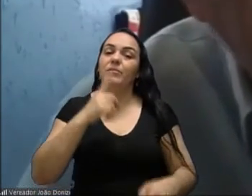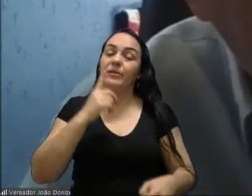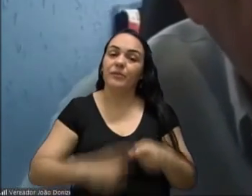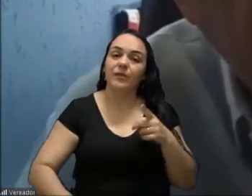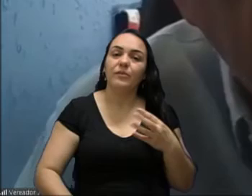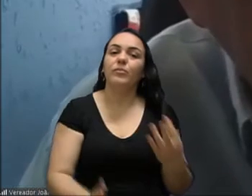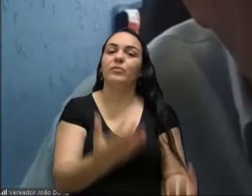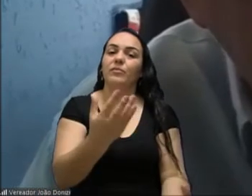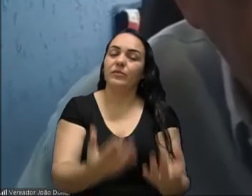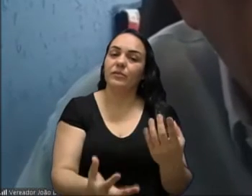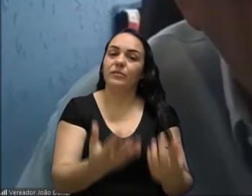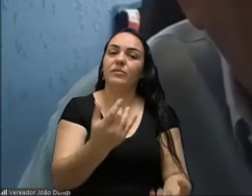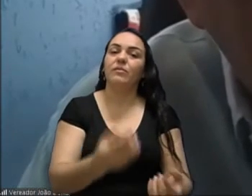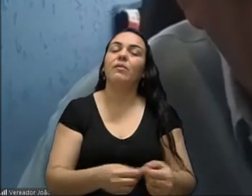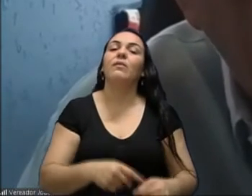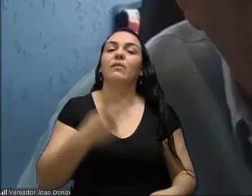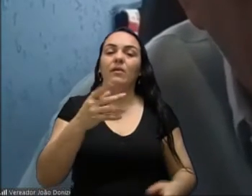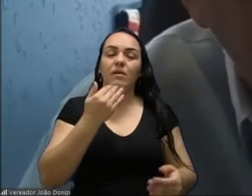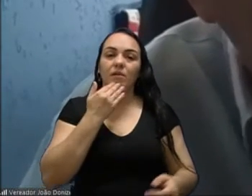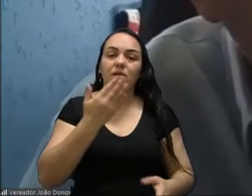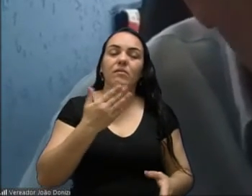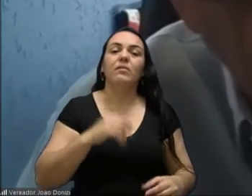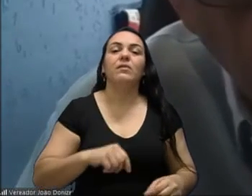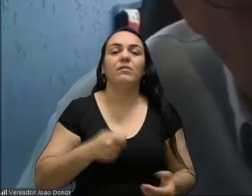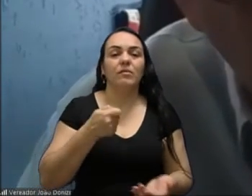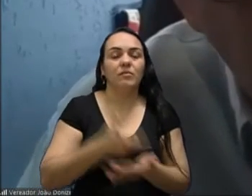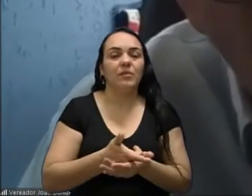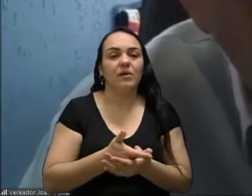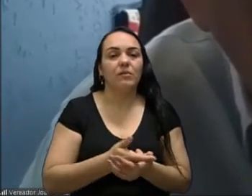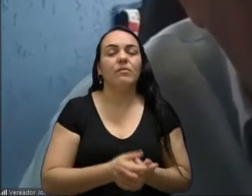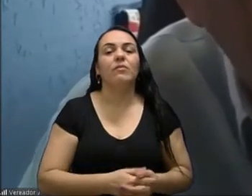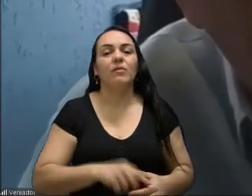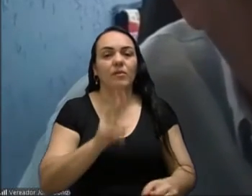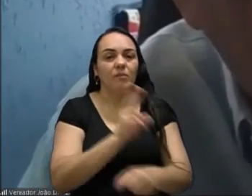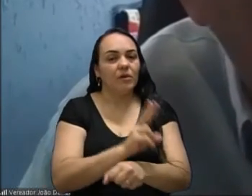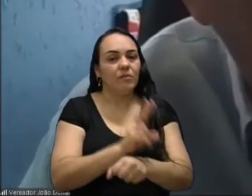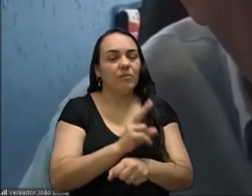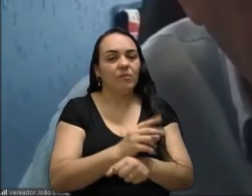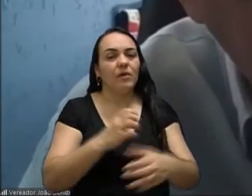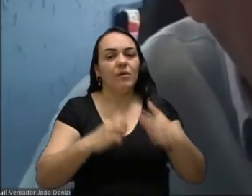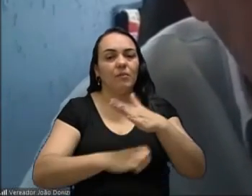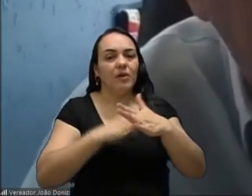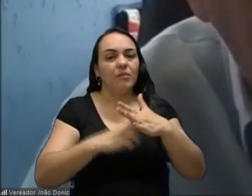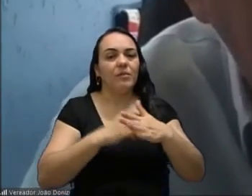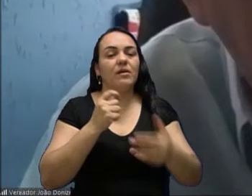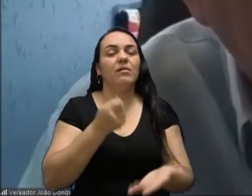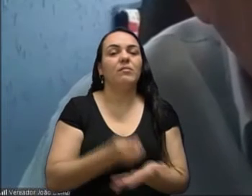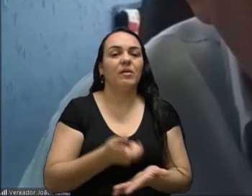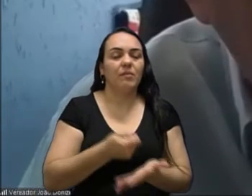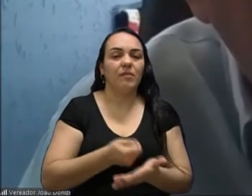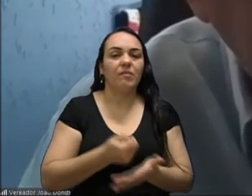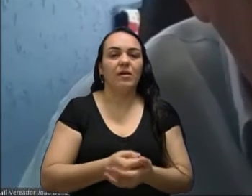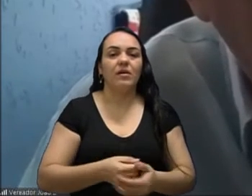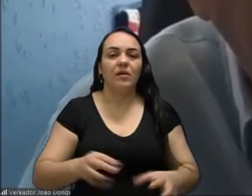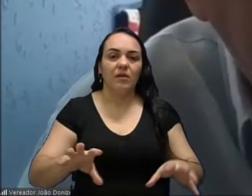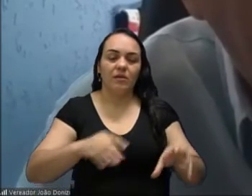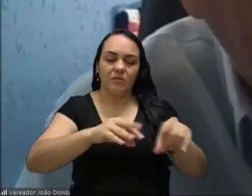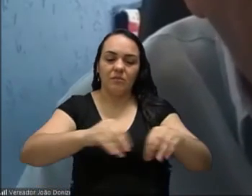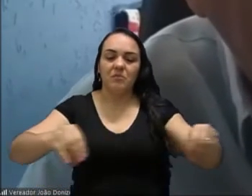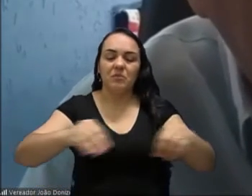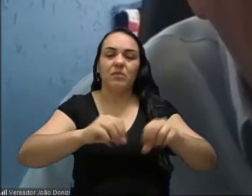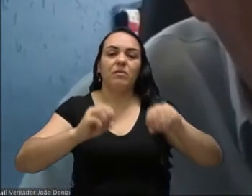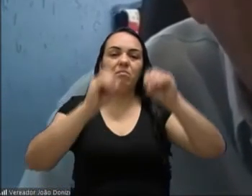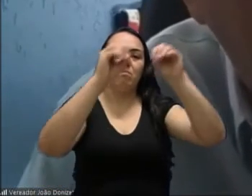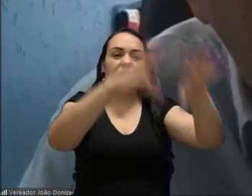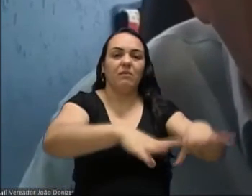e que está fazendo a manutenção daquilo lá apagou fogo está jogando terra nos locais onde